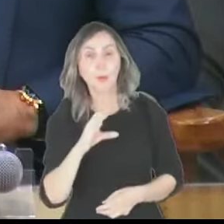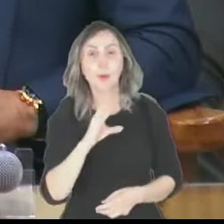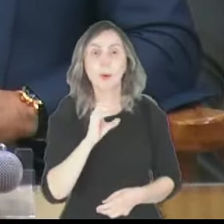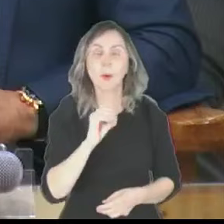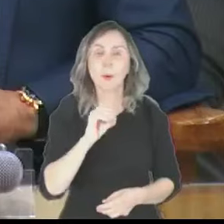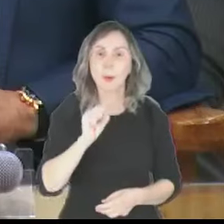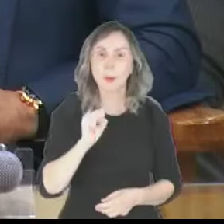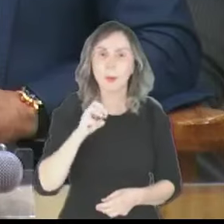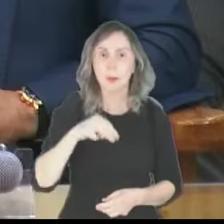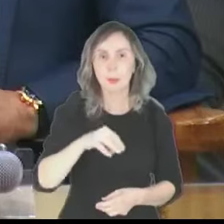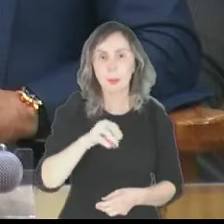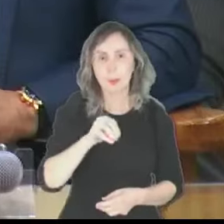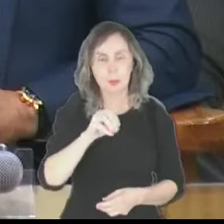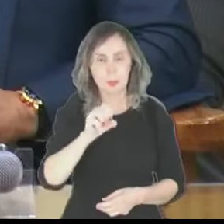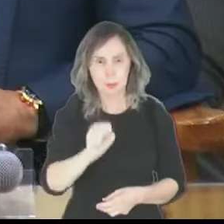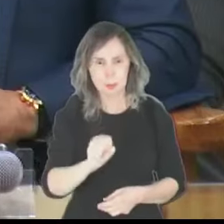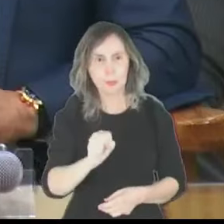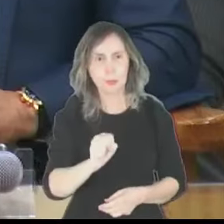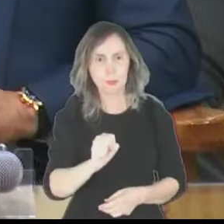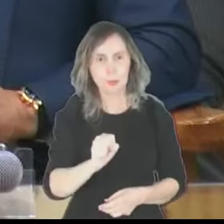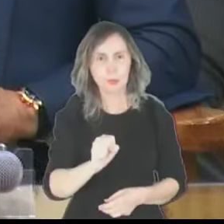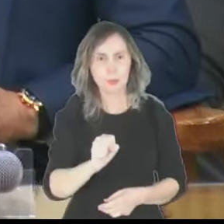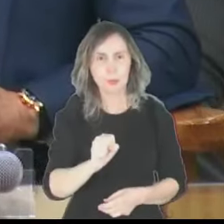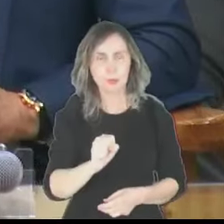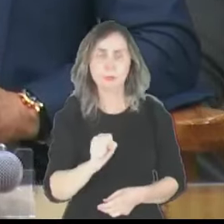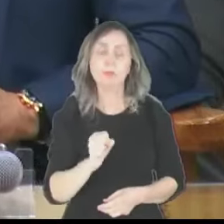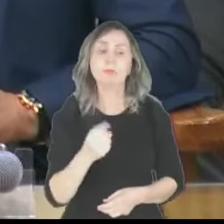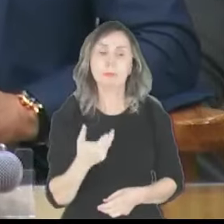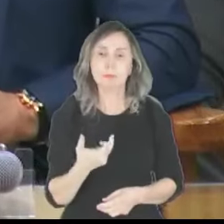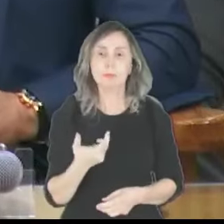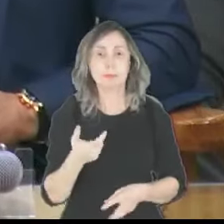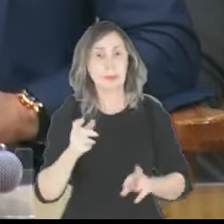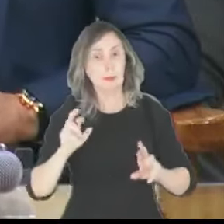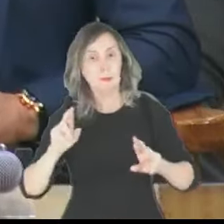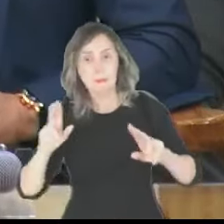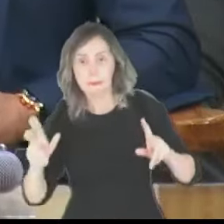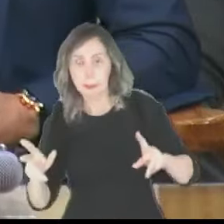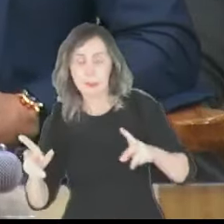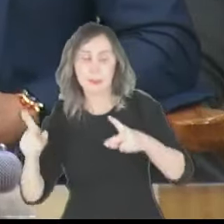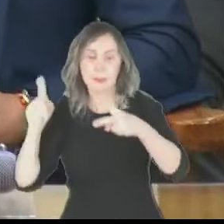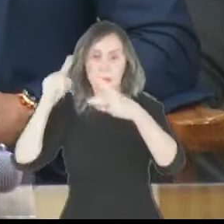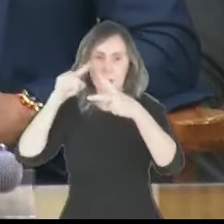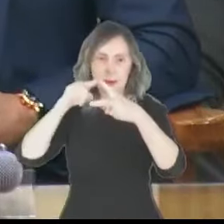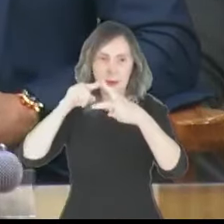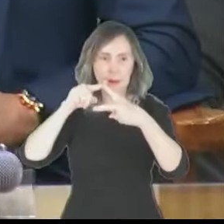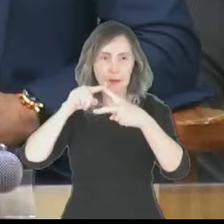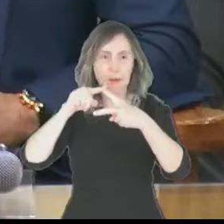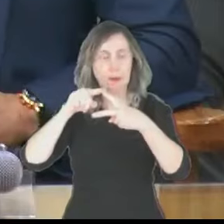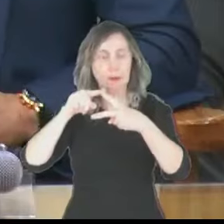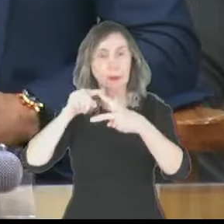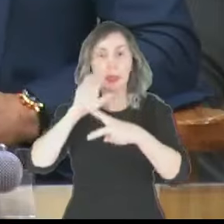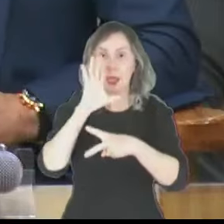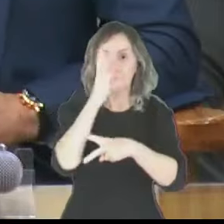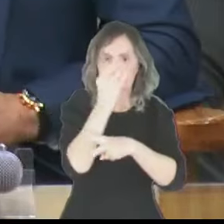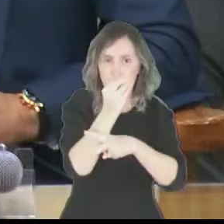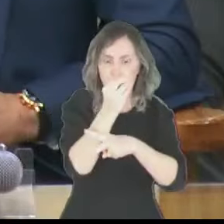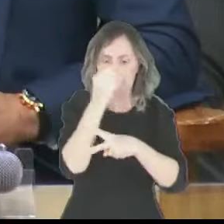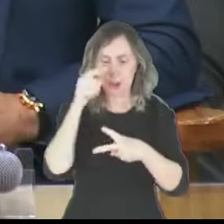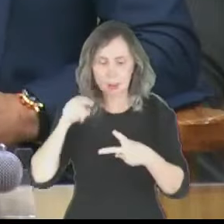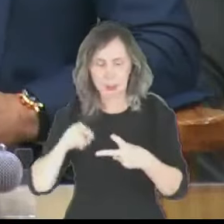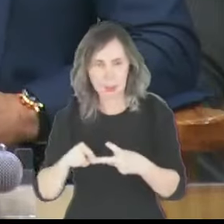cidade. Assim é uma distinção entre a eclesia e a polis, entre a igreja